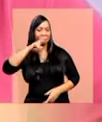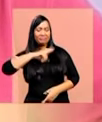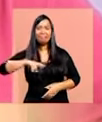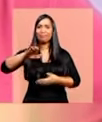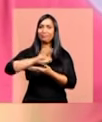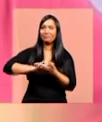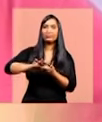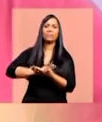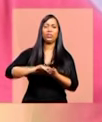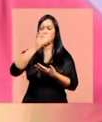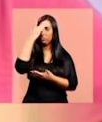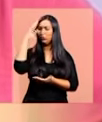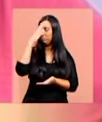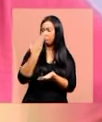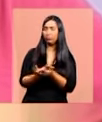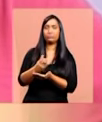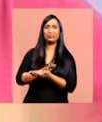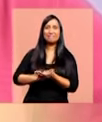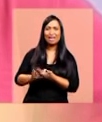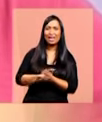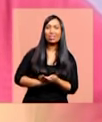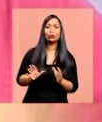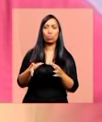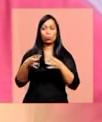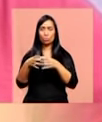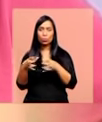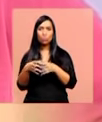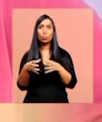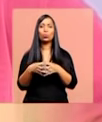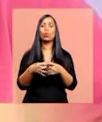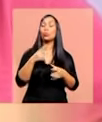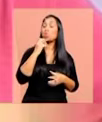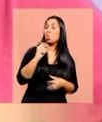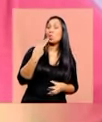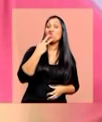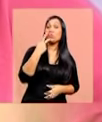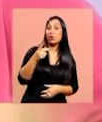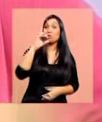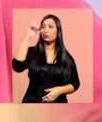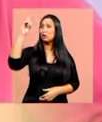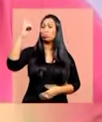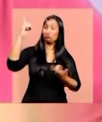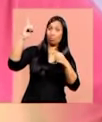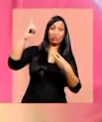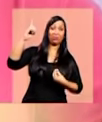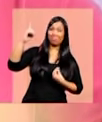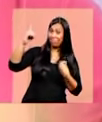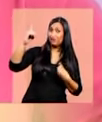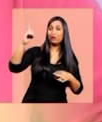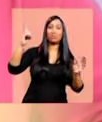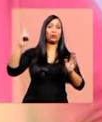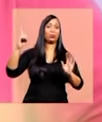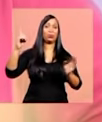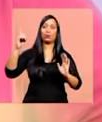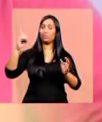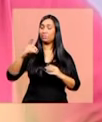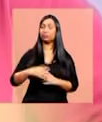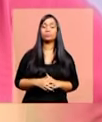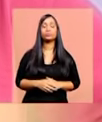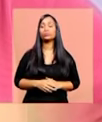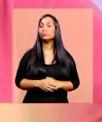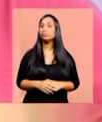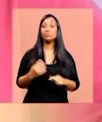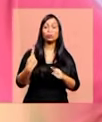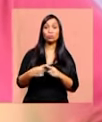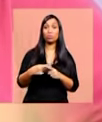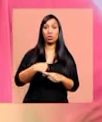respeito dos ateus como um grupo, ou falo que Deus não existe, coisas nesse